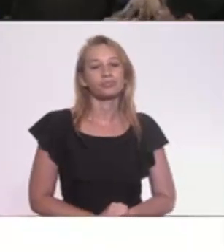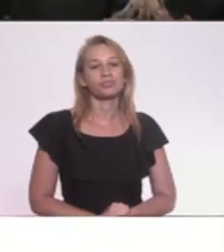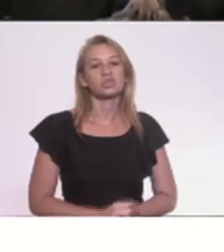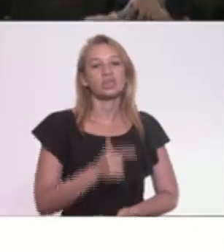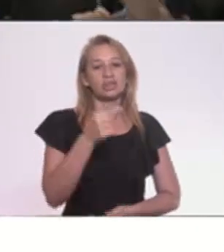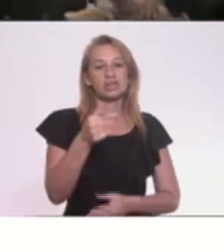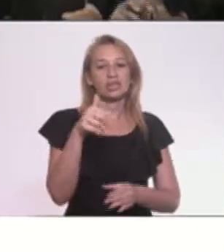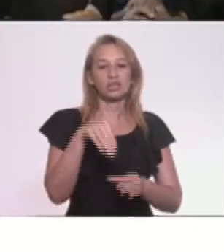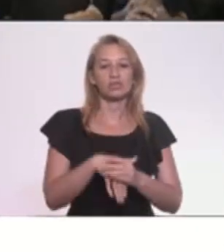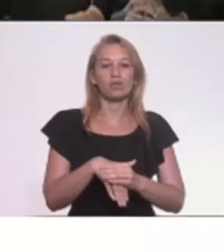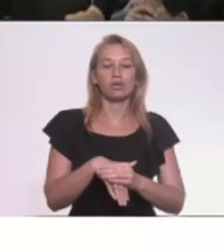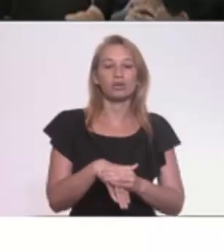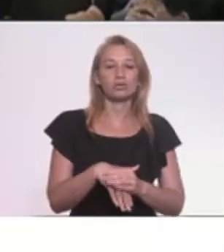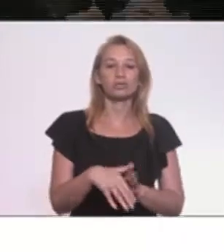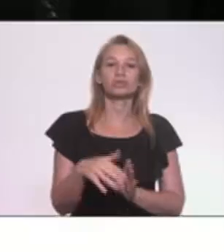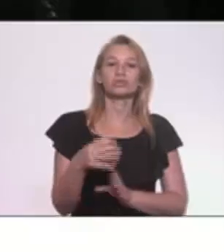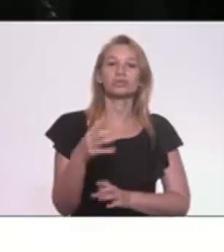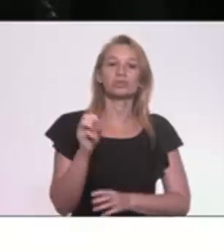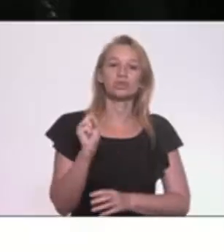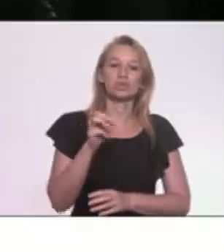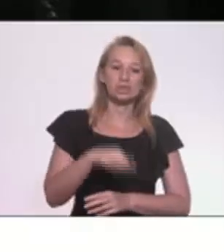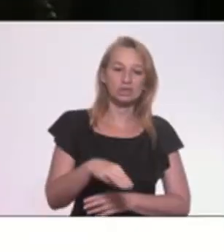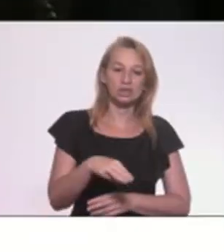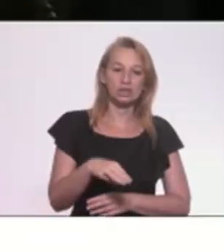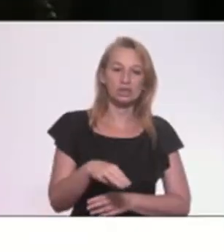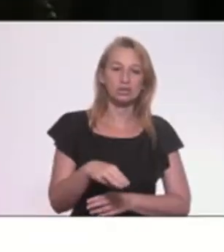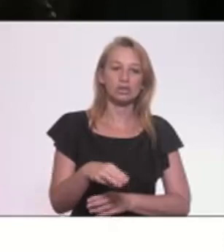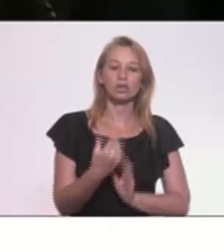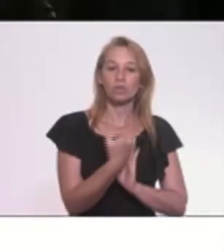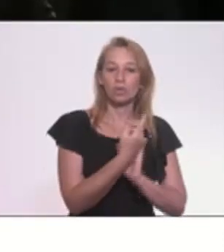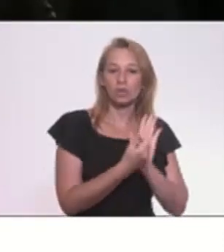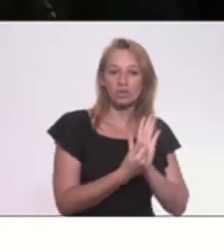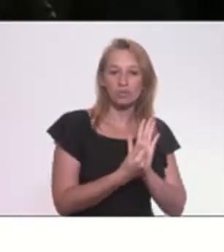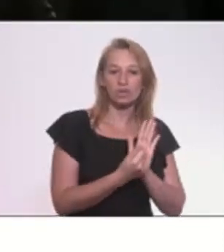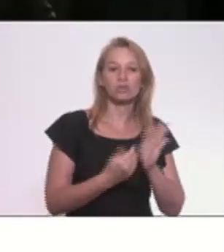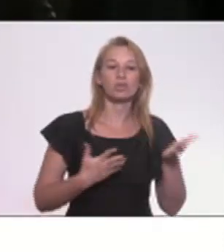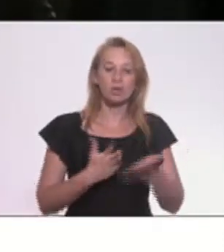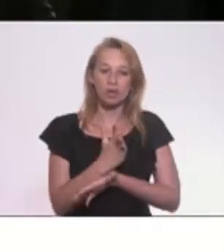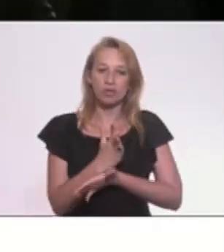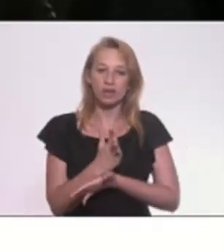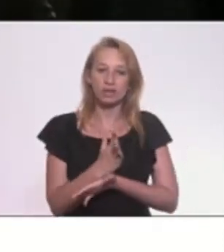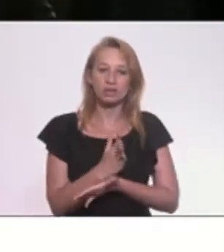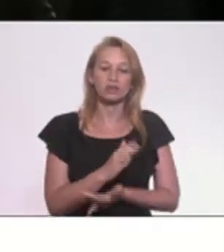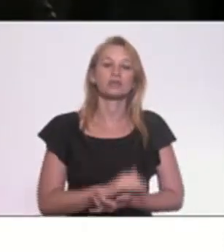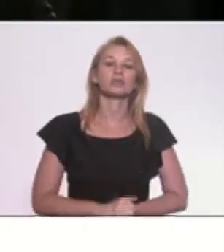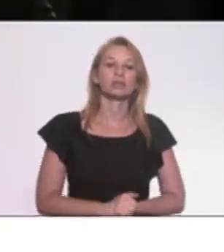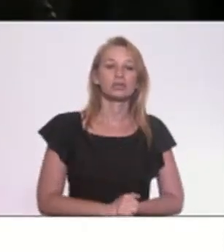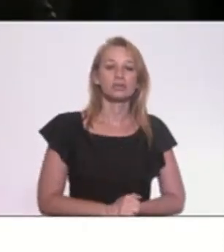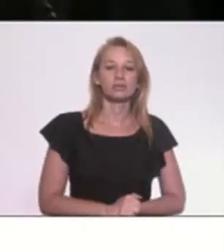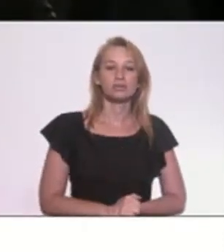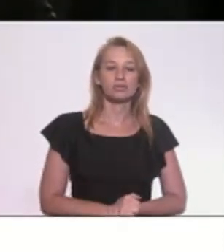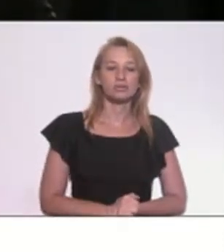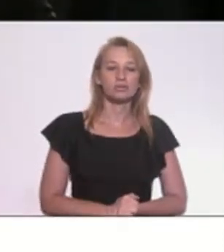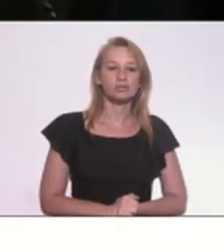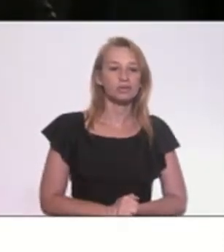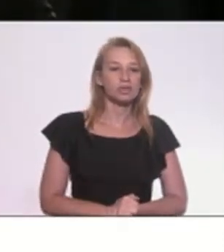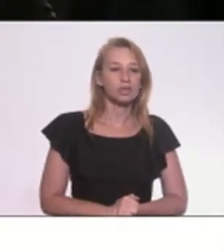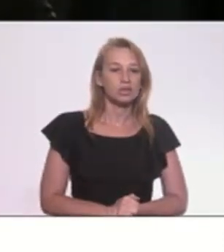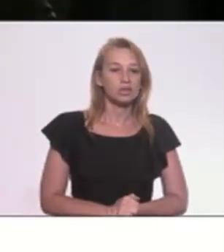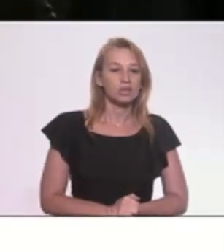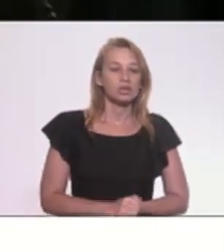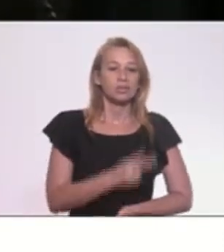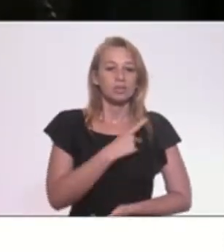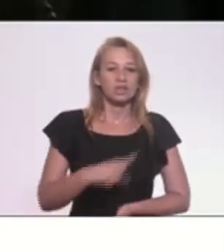7 votos favoráveis, o orçamento aprovado. A lei do orçamento aprovada. Passo a